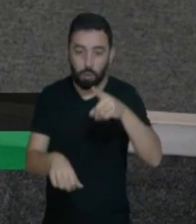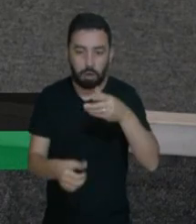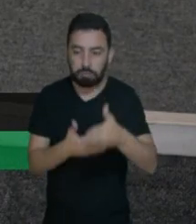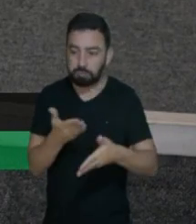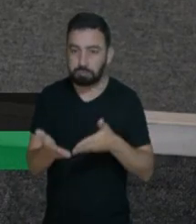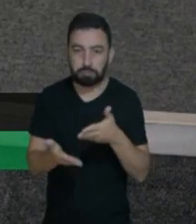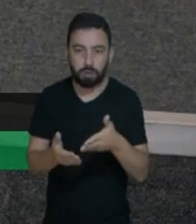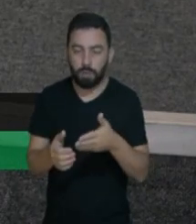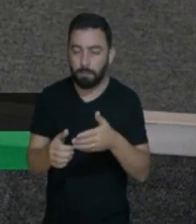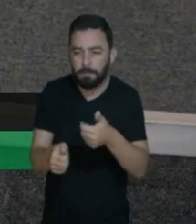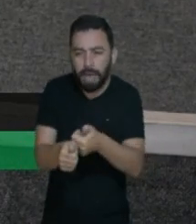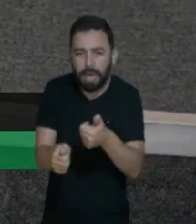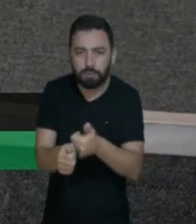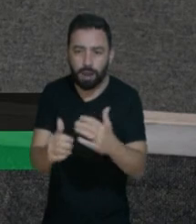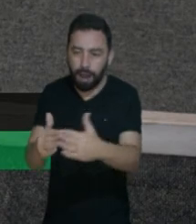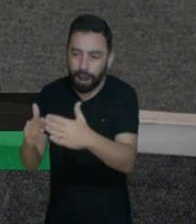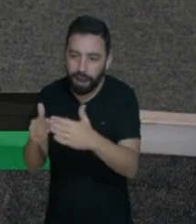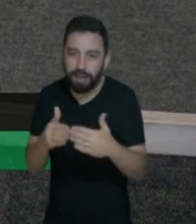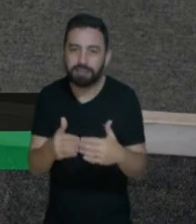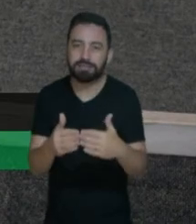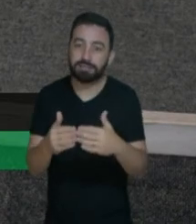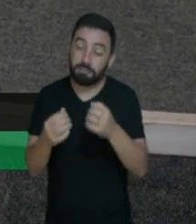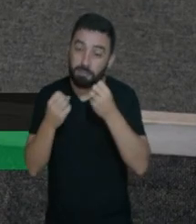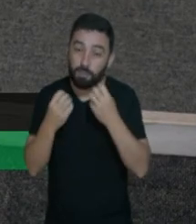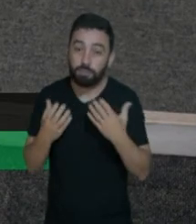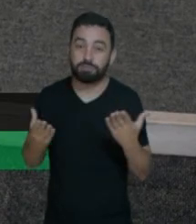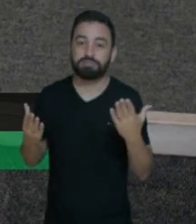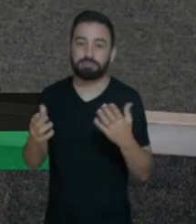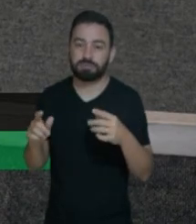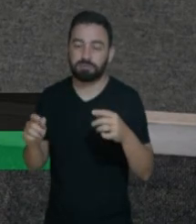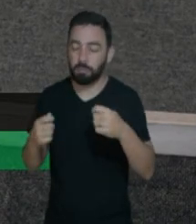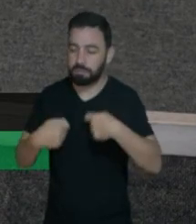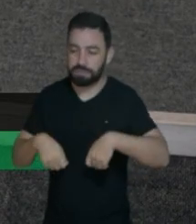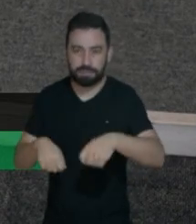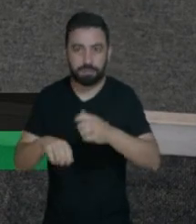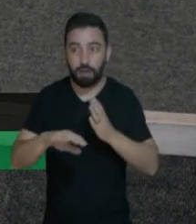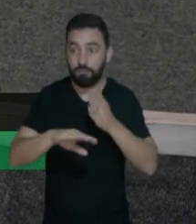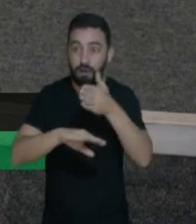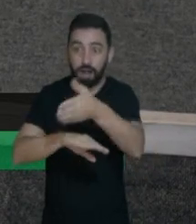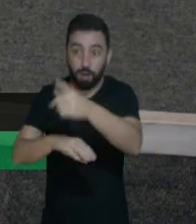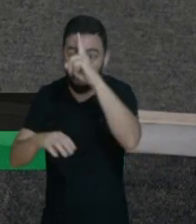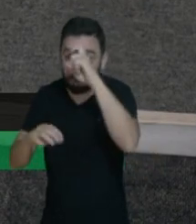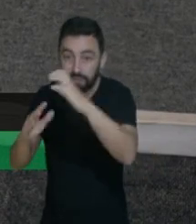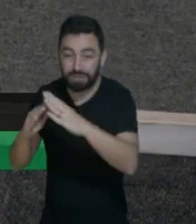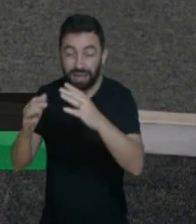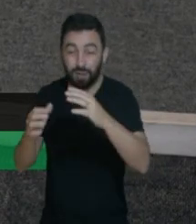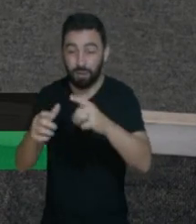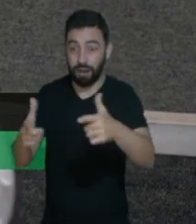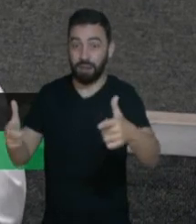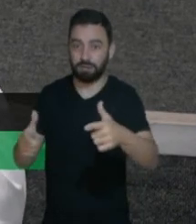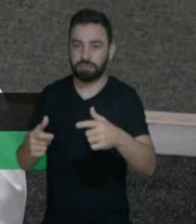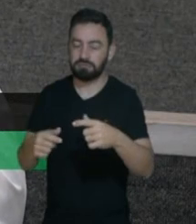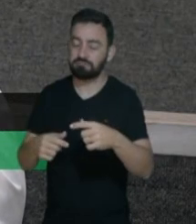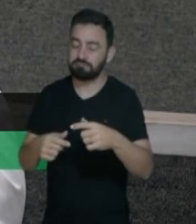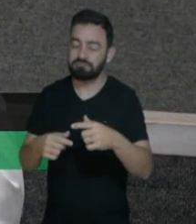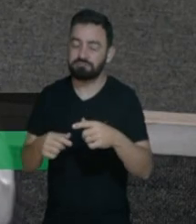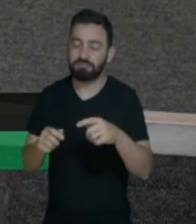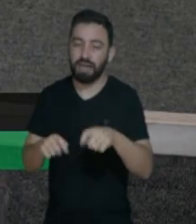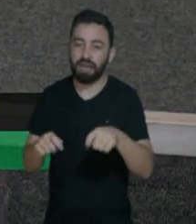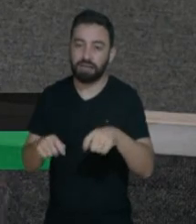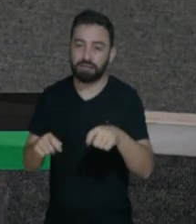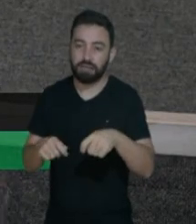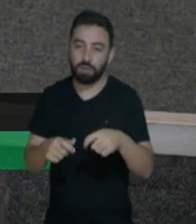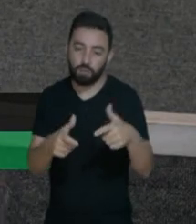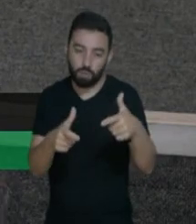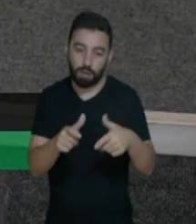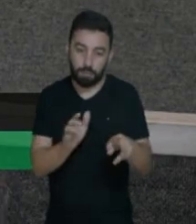perto de onde moram próximo das suas casas não precisando se dirigir ao pronto socorro dos hospitais sai inclusive com remédio na mão e o ambulatório Geral do